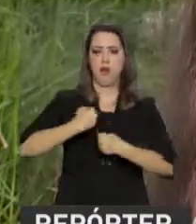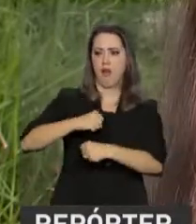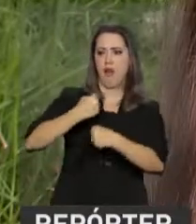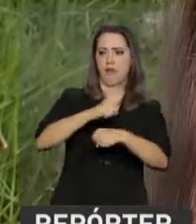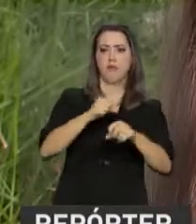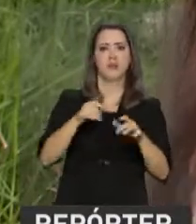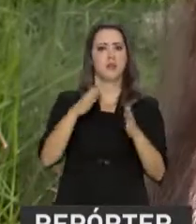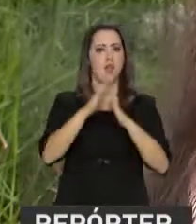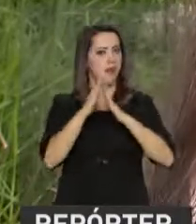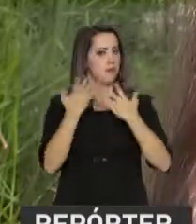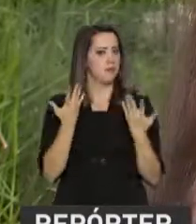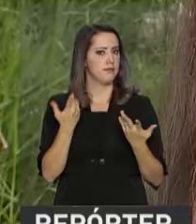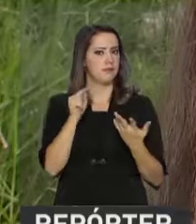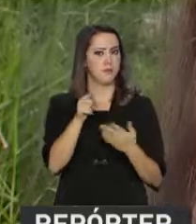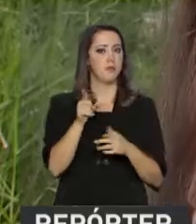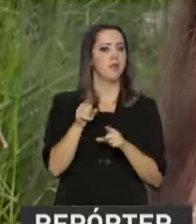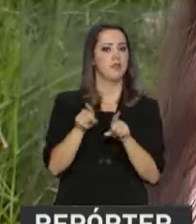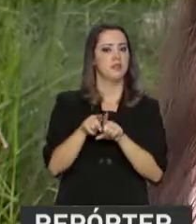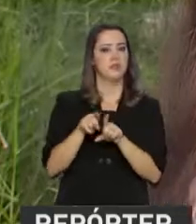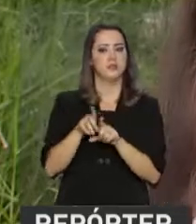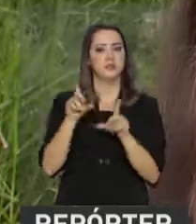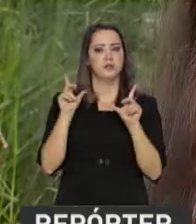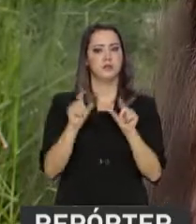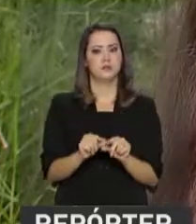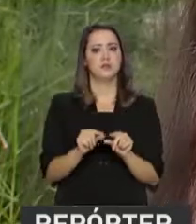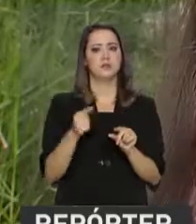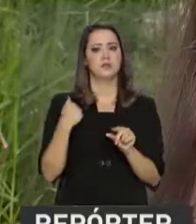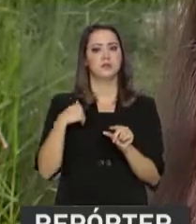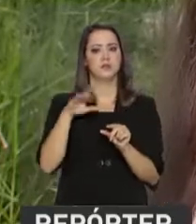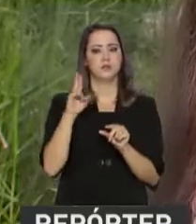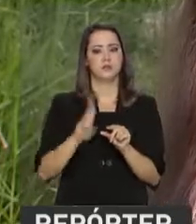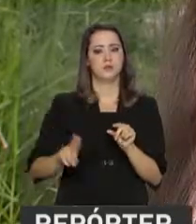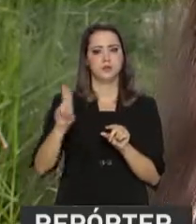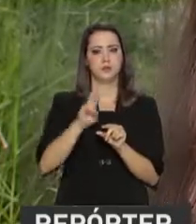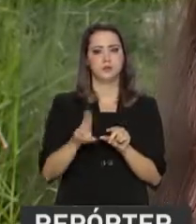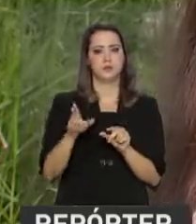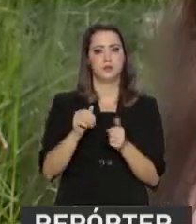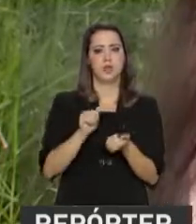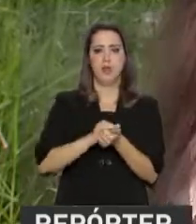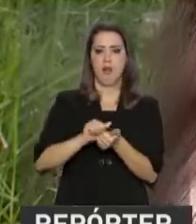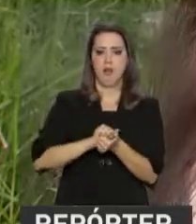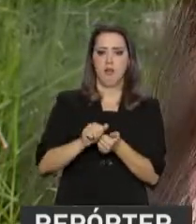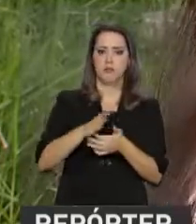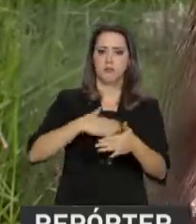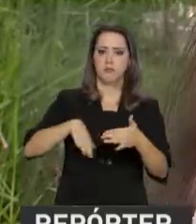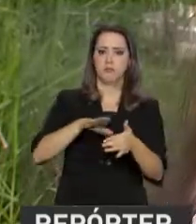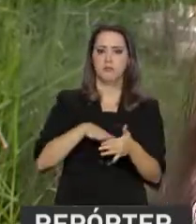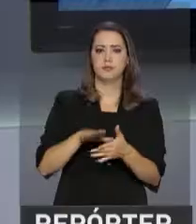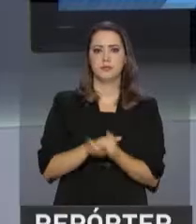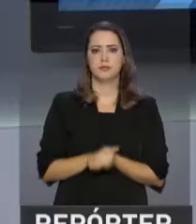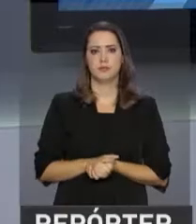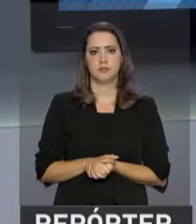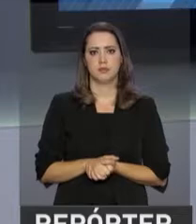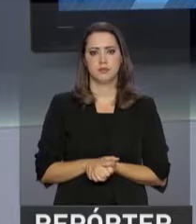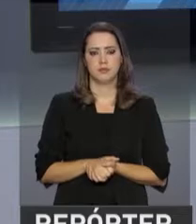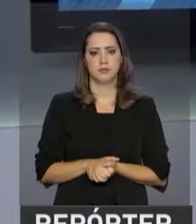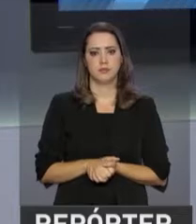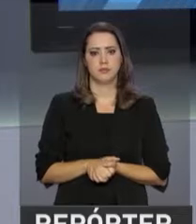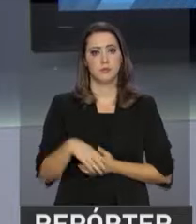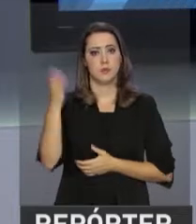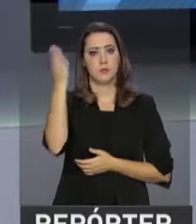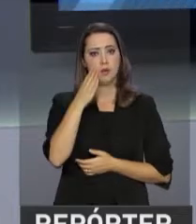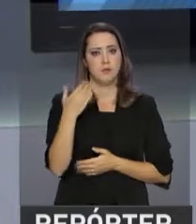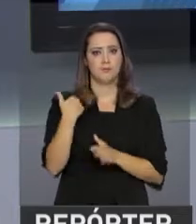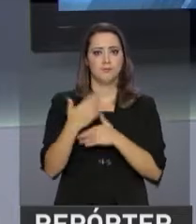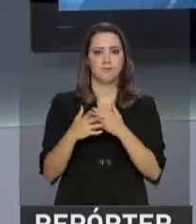ea gente aproveita terminei de junho eo mais no uso e quando vai lavar a louça essas coisas o